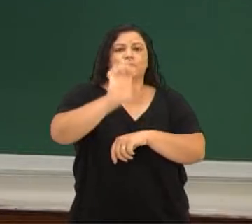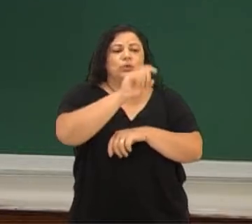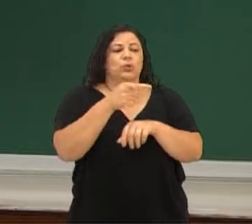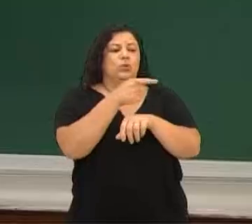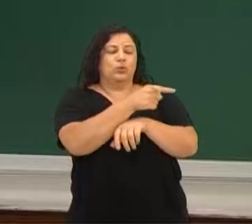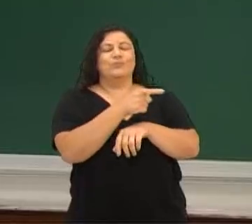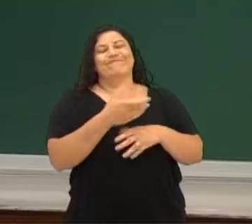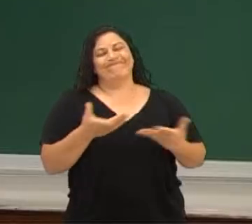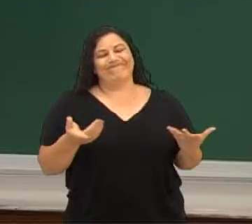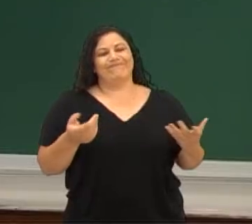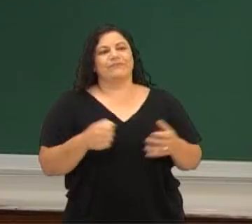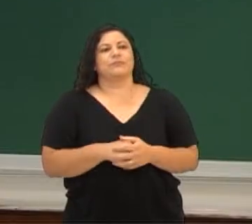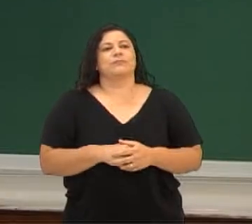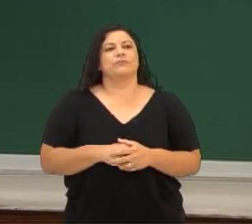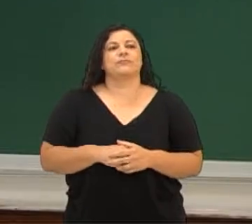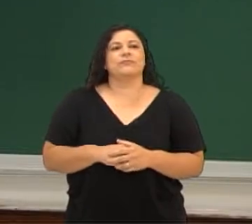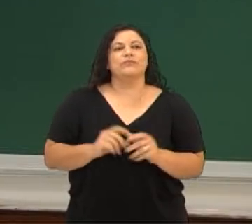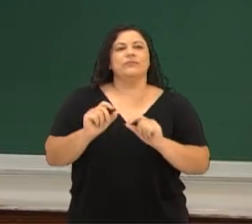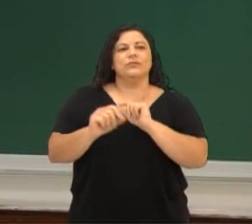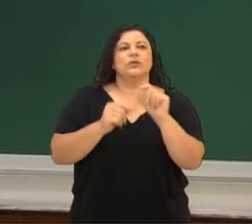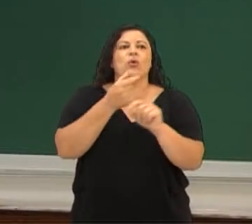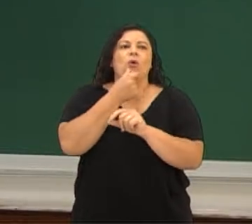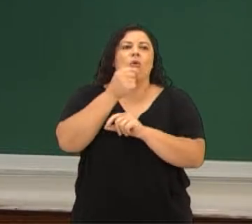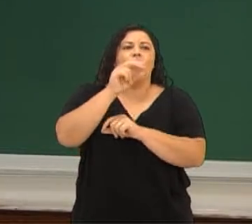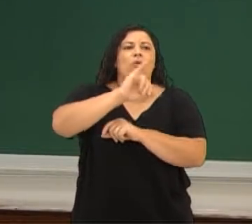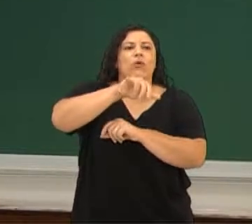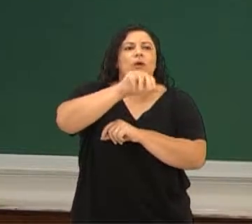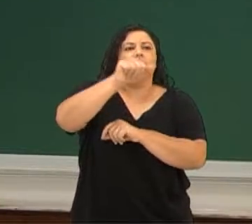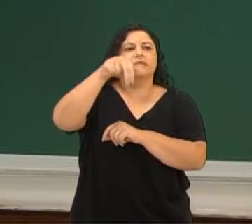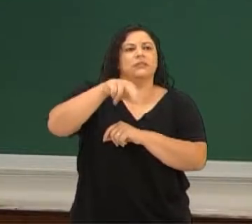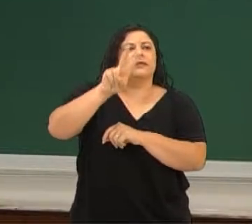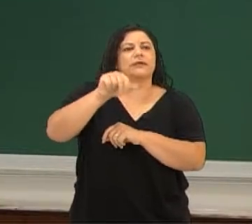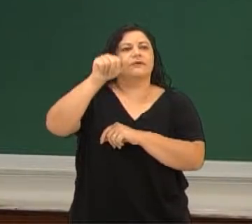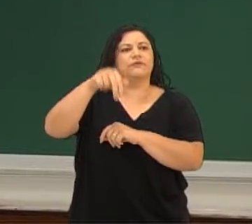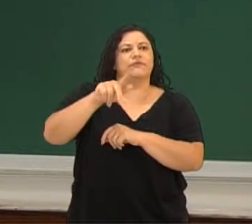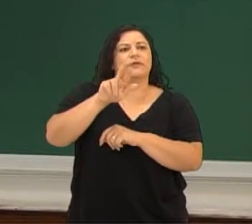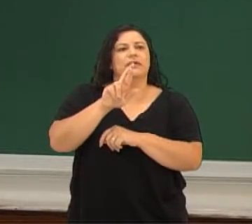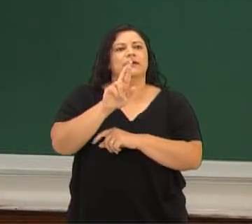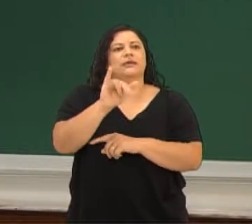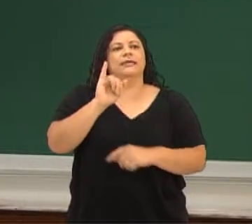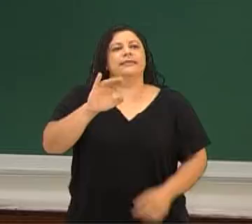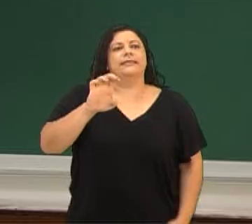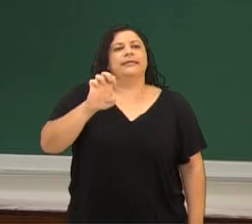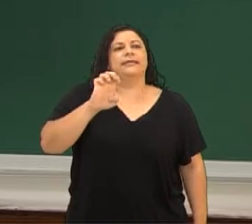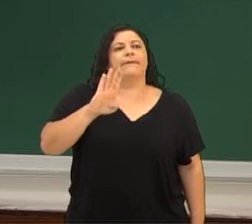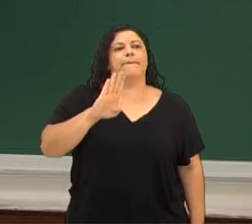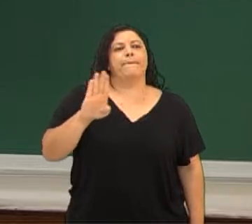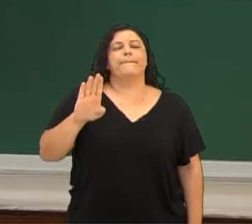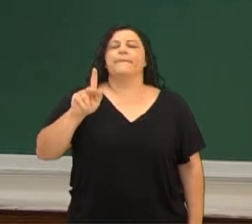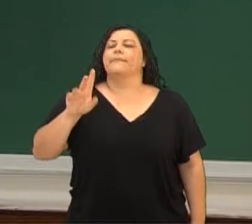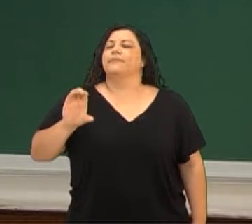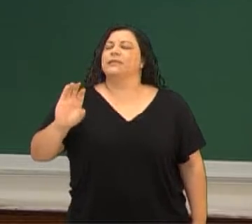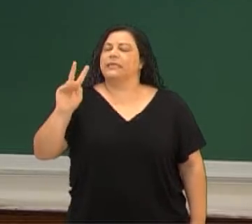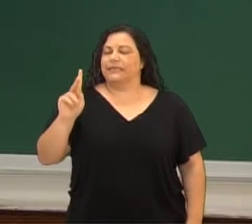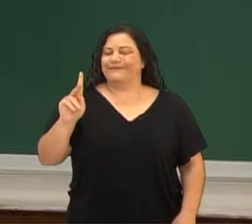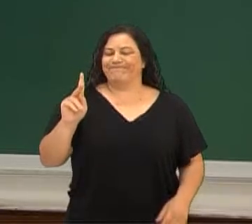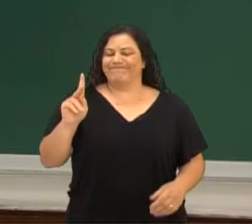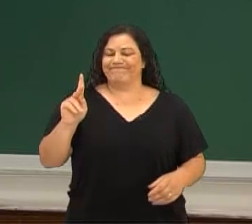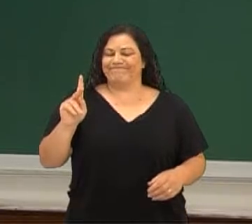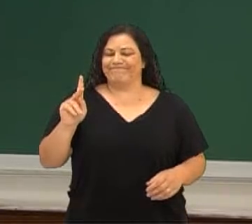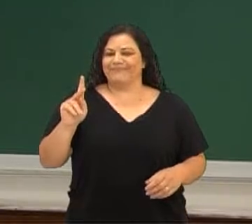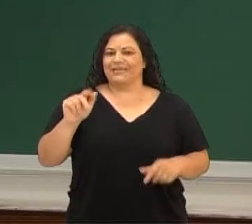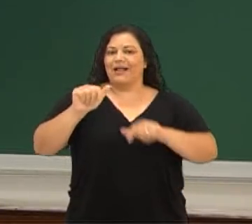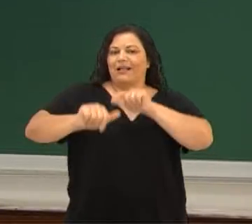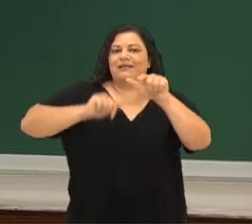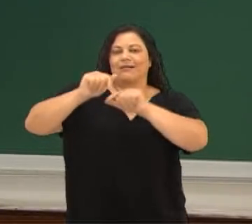o Jan van Riebeeck era um explorador, um conquistador, né, que trabalhava a serviço dos holandeses. E ele